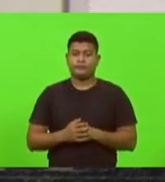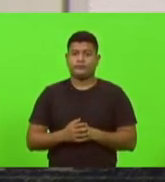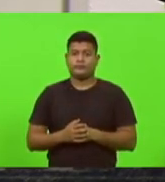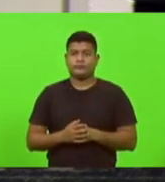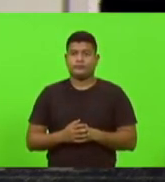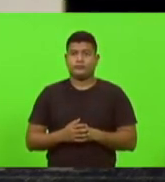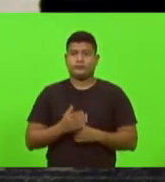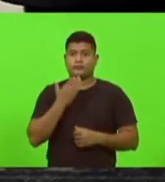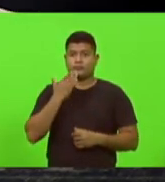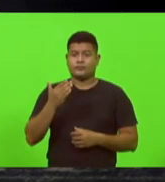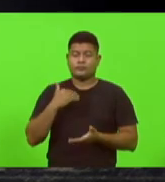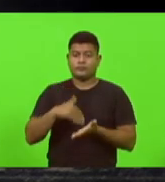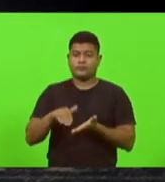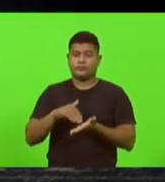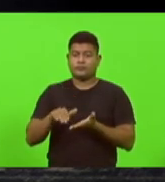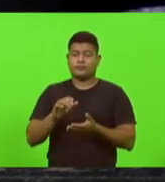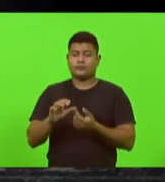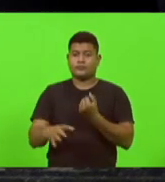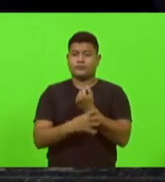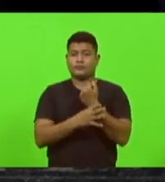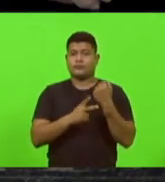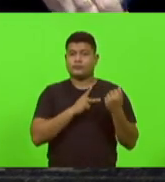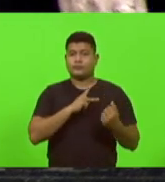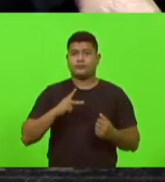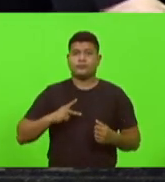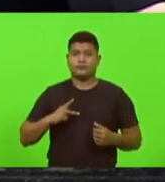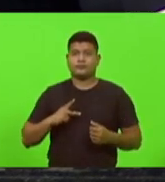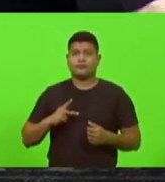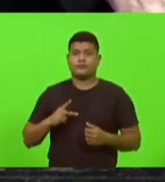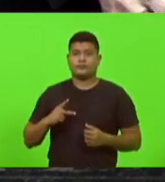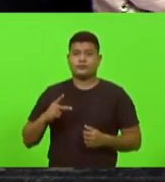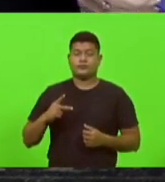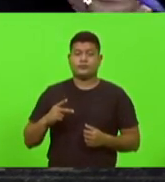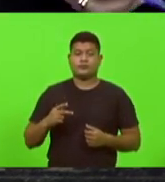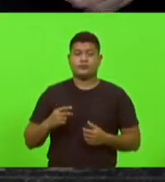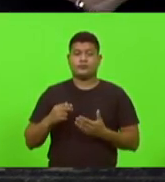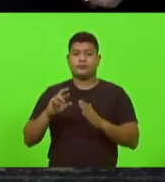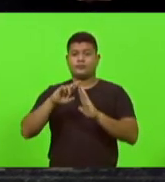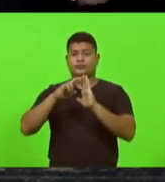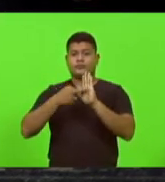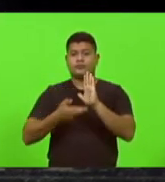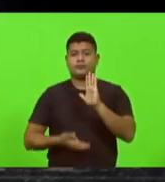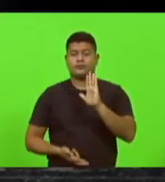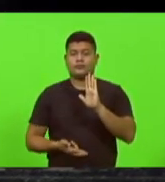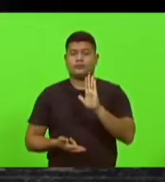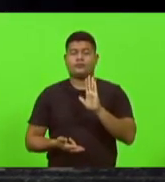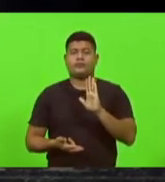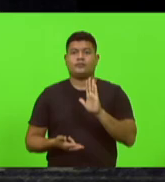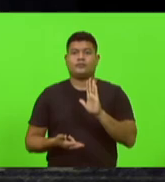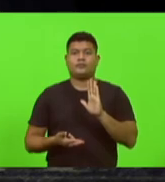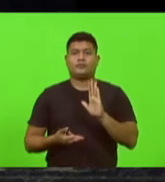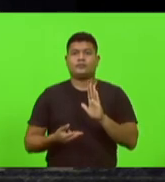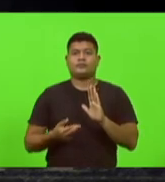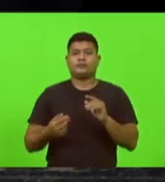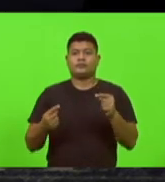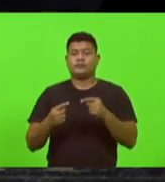solicitando ao secretário de Estado de Segurança Pública acerca da resolução número